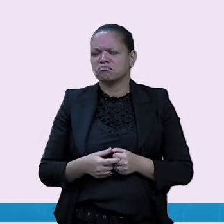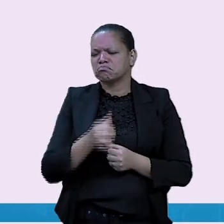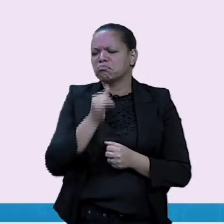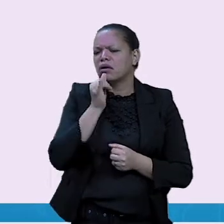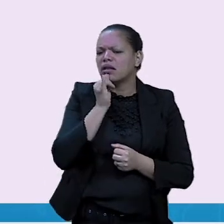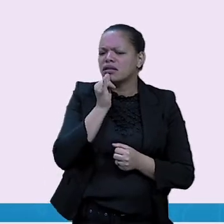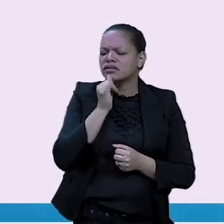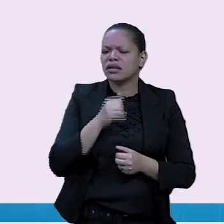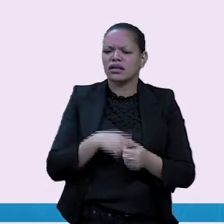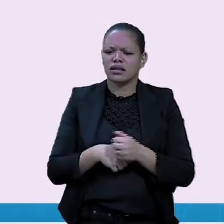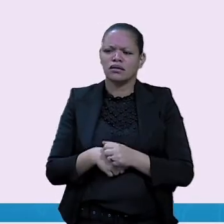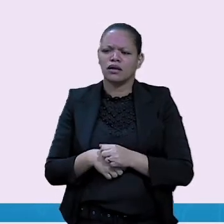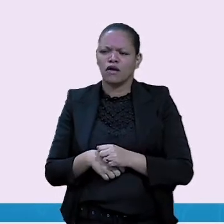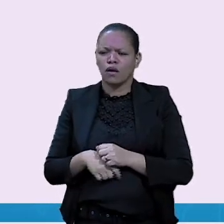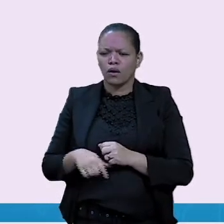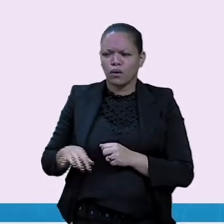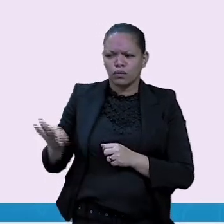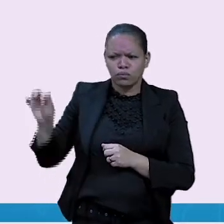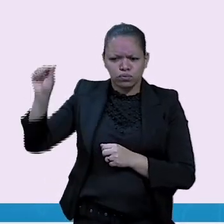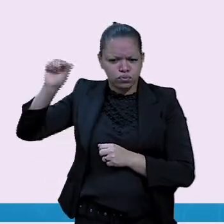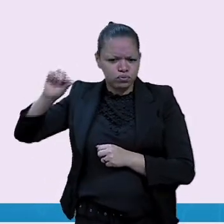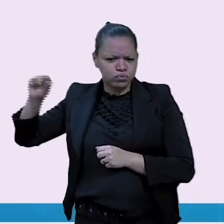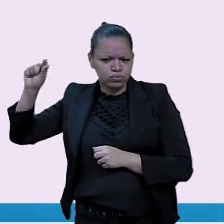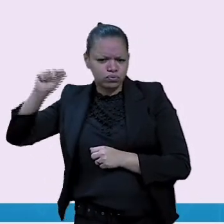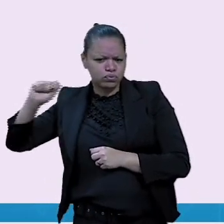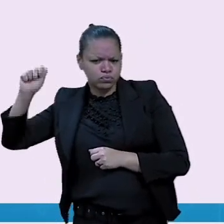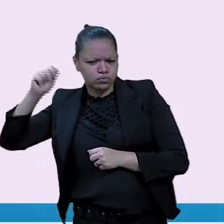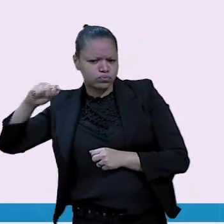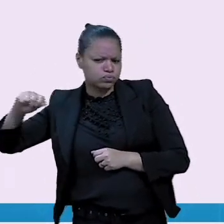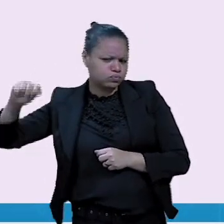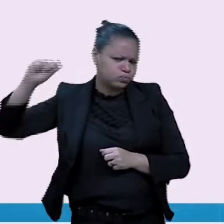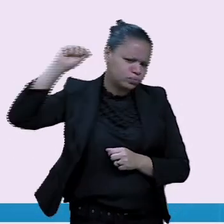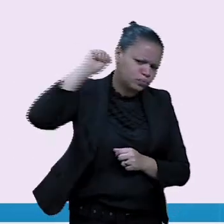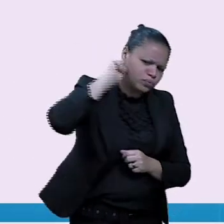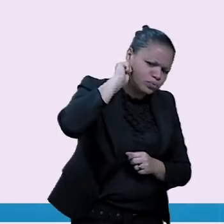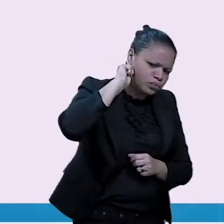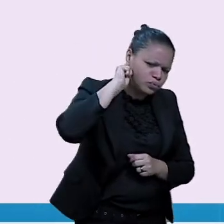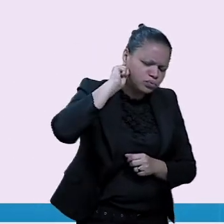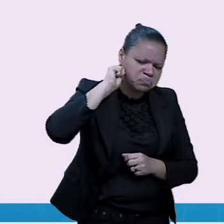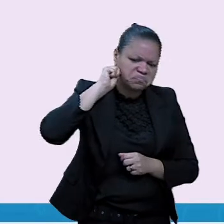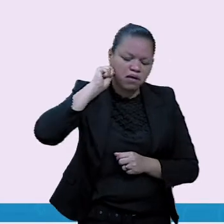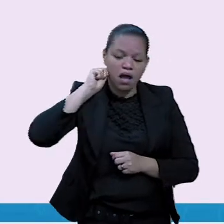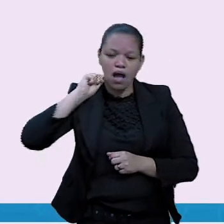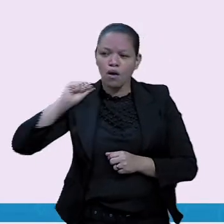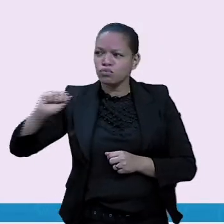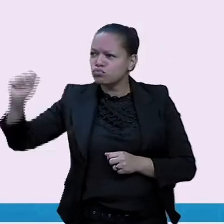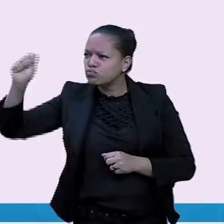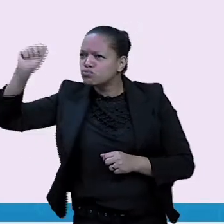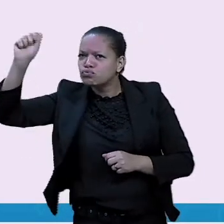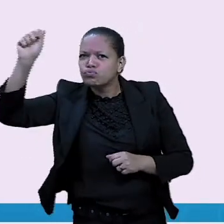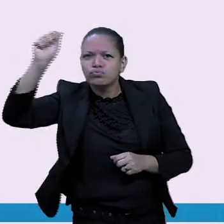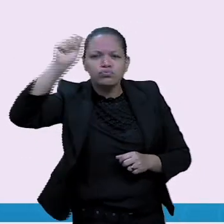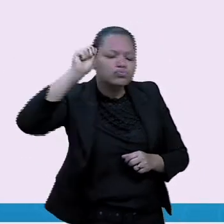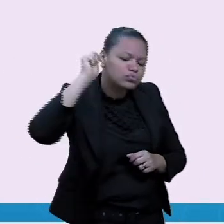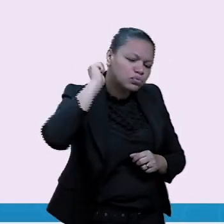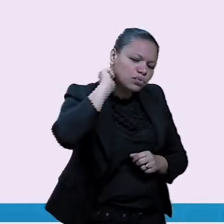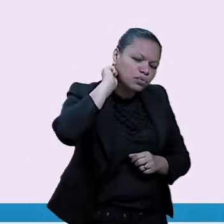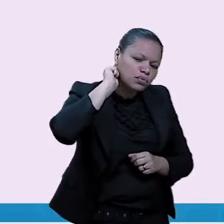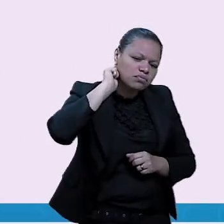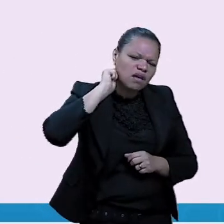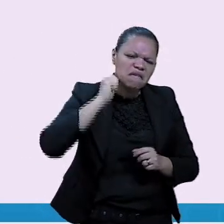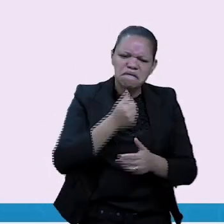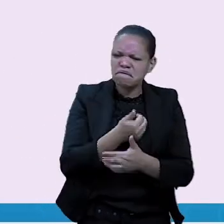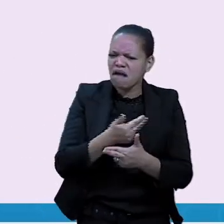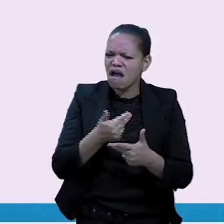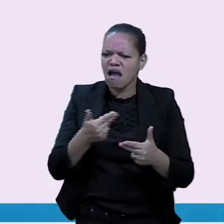né, de imitar os sons. E esses sons, essas onomatopeias escritas, né, vão nos facilitar na